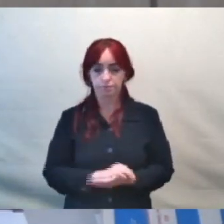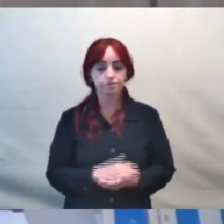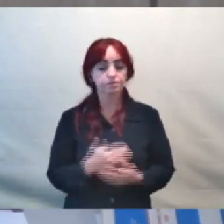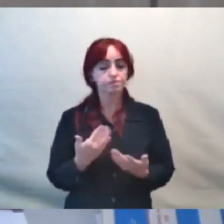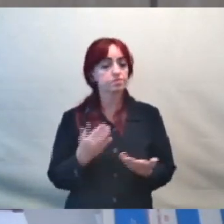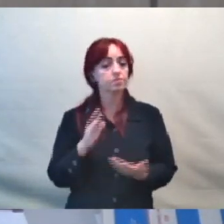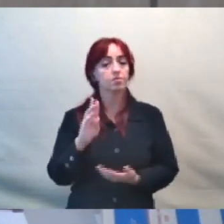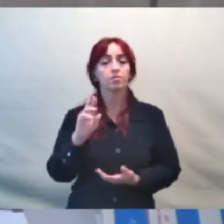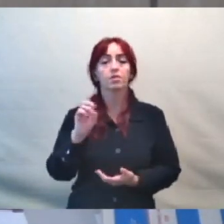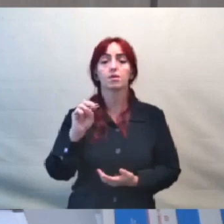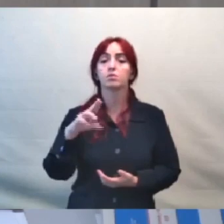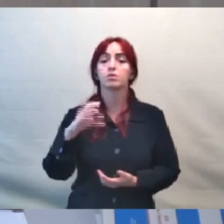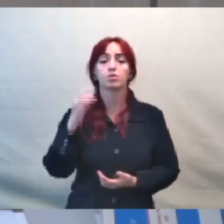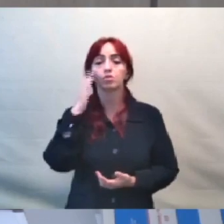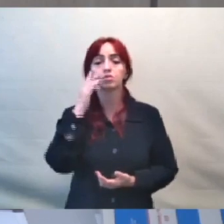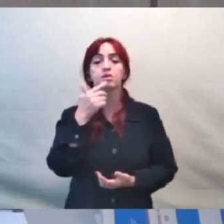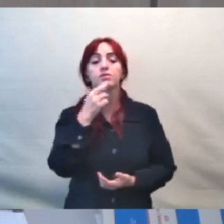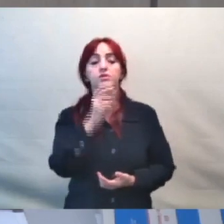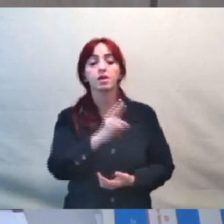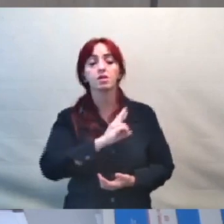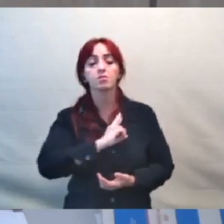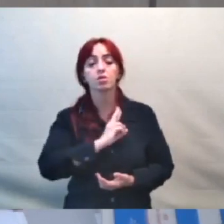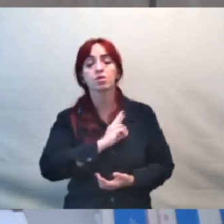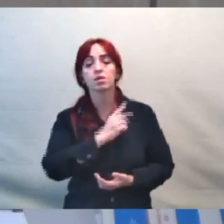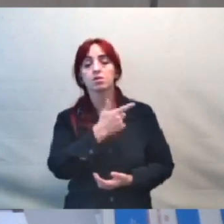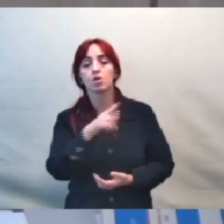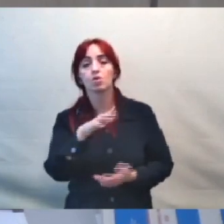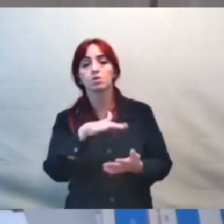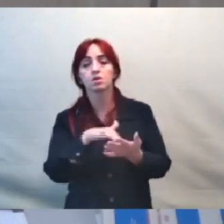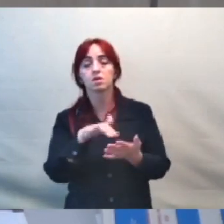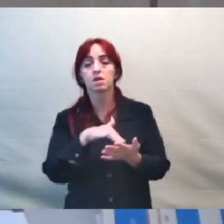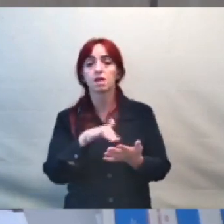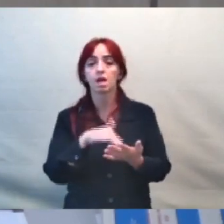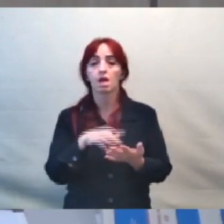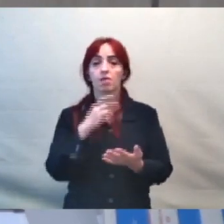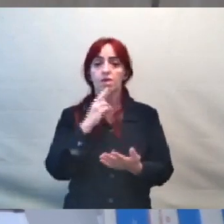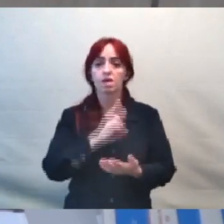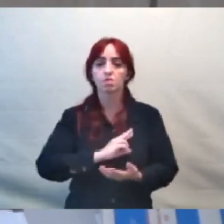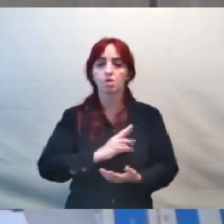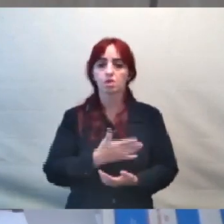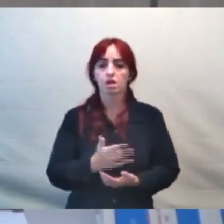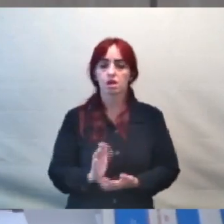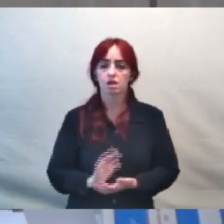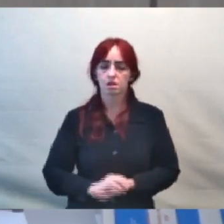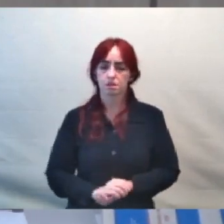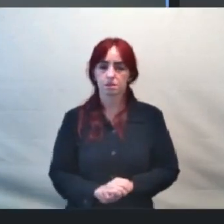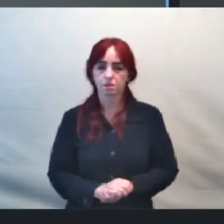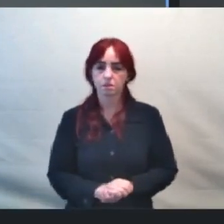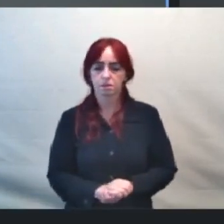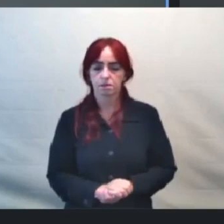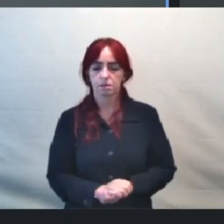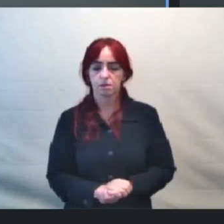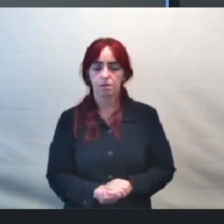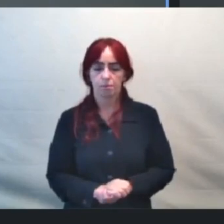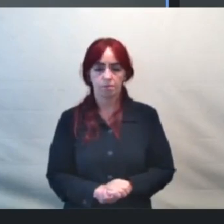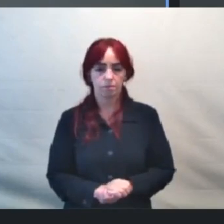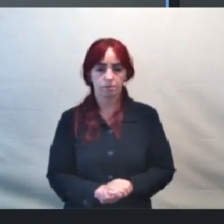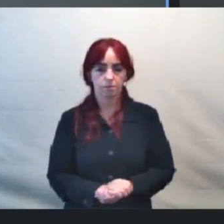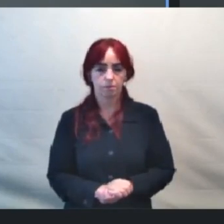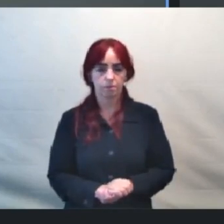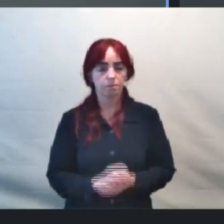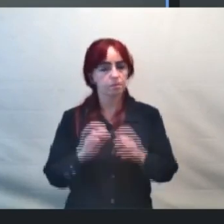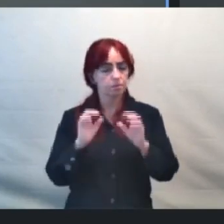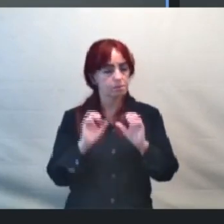é você que vai responder ou se é outro secretário que vai trazer essa resposta. Se quiser,